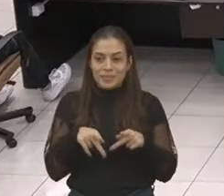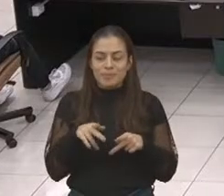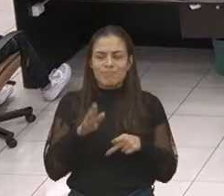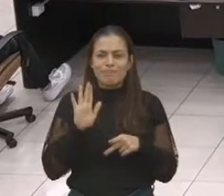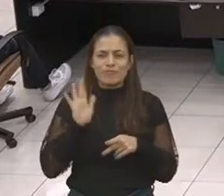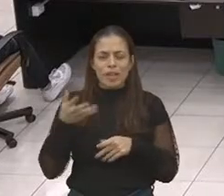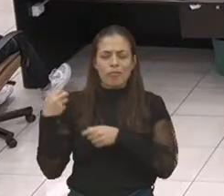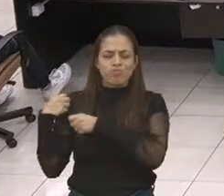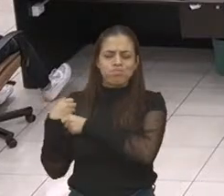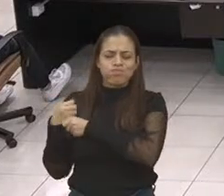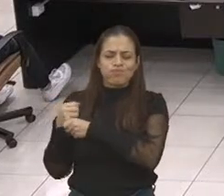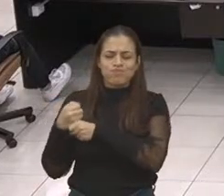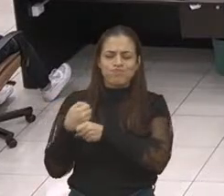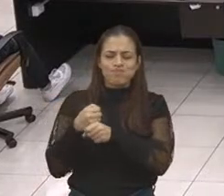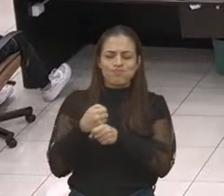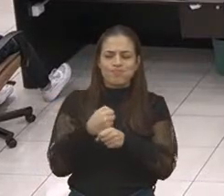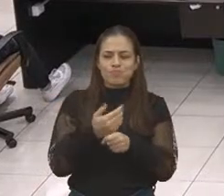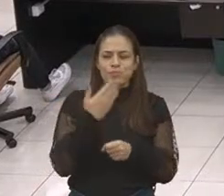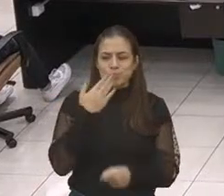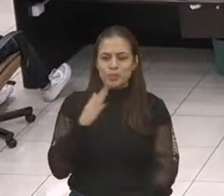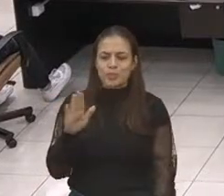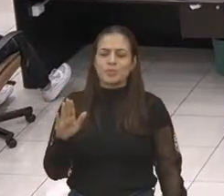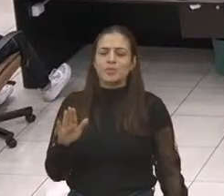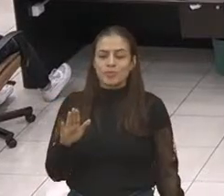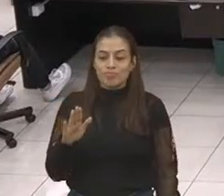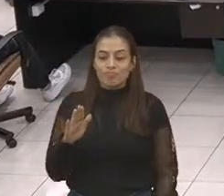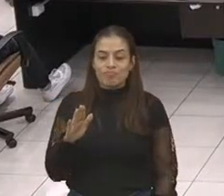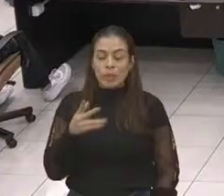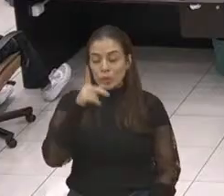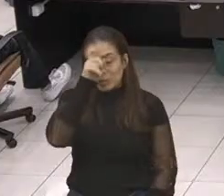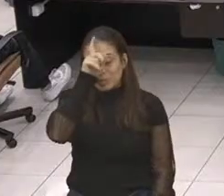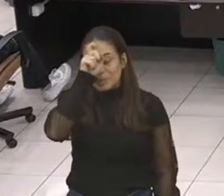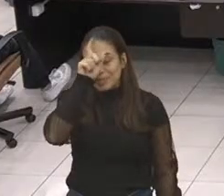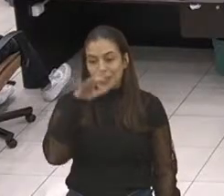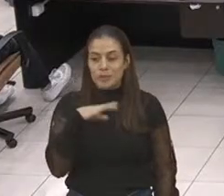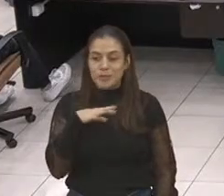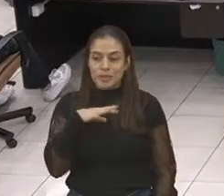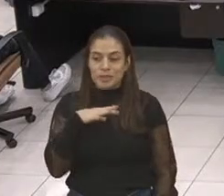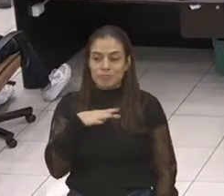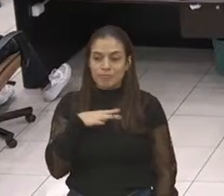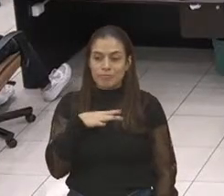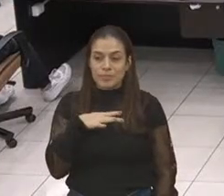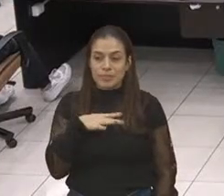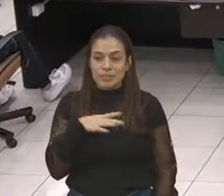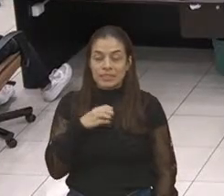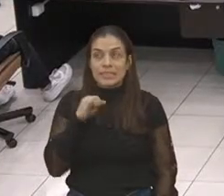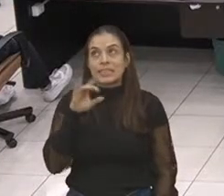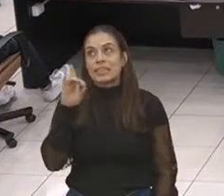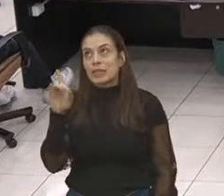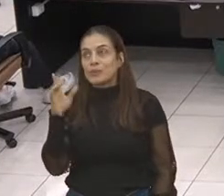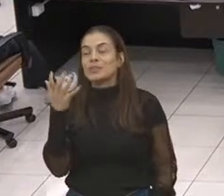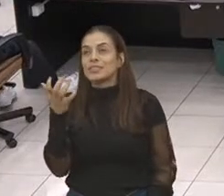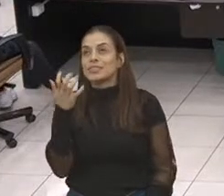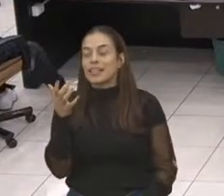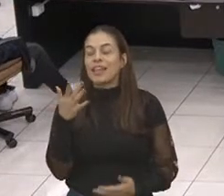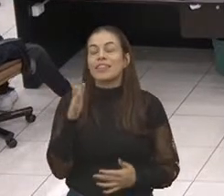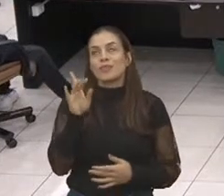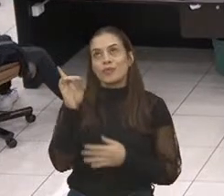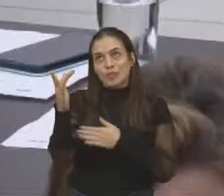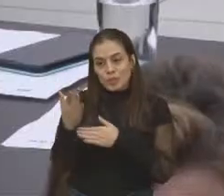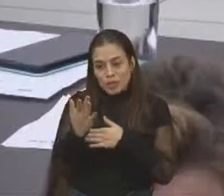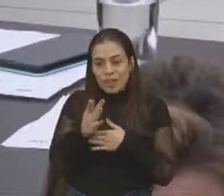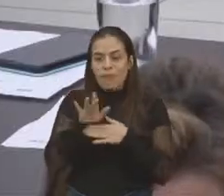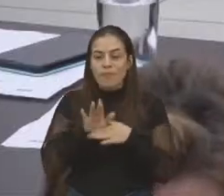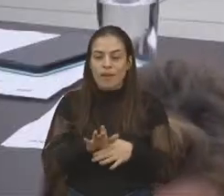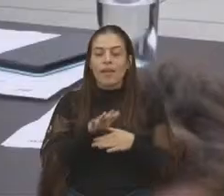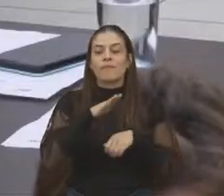muitos anos que vem prometendo esse Hospital Municipal e não sai. Quem sabe que agora, se Deus quiser e Deus vai ajudar, que vai ser